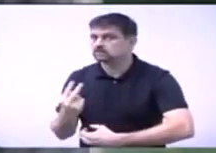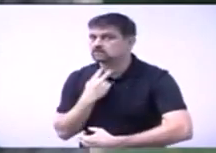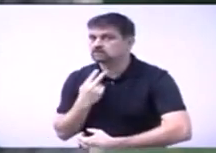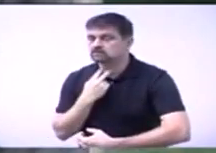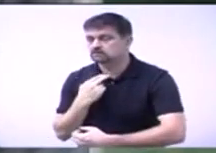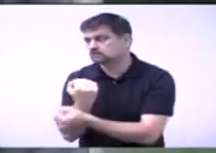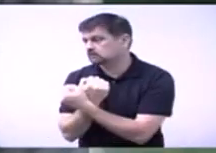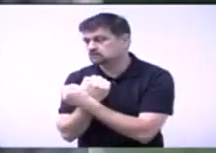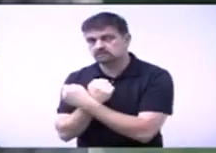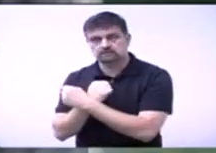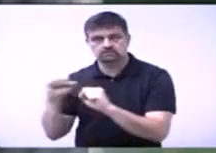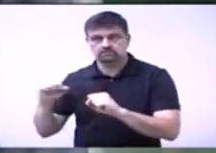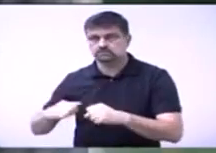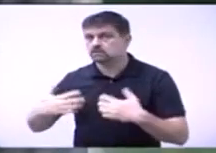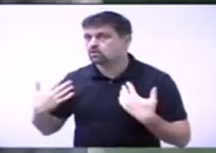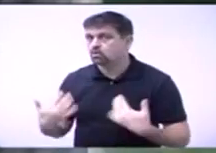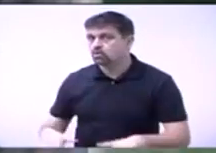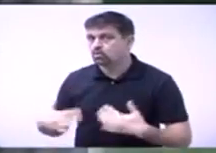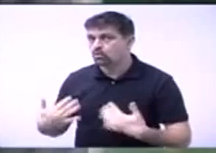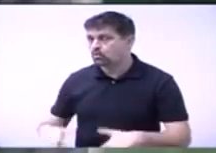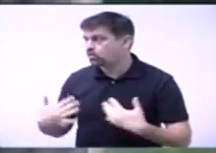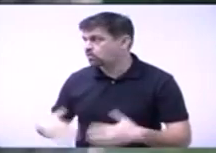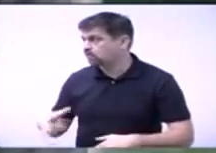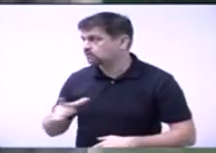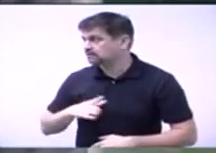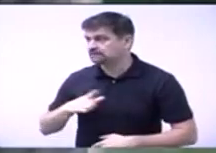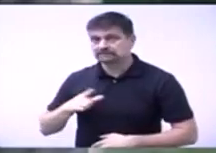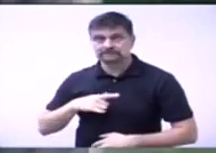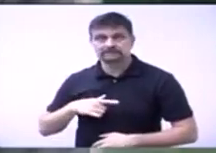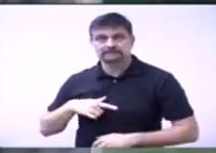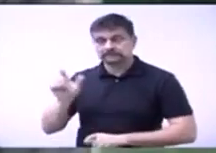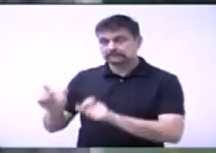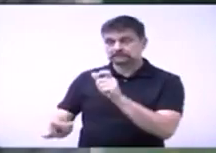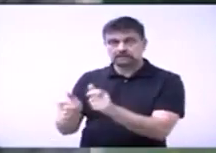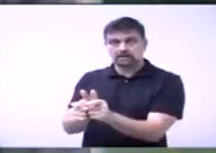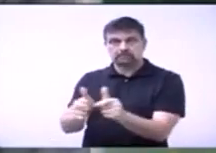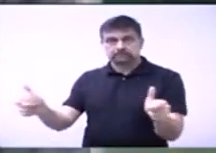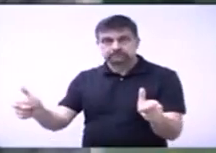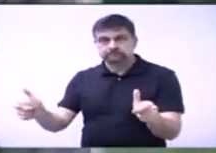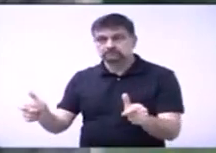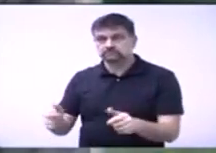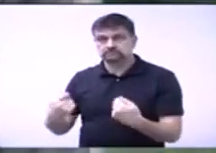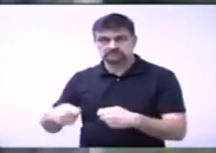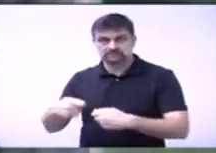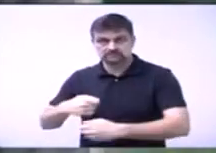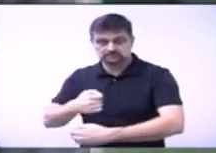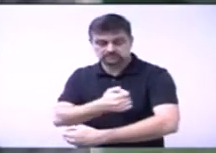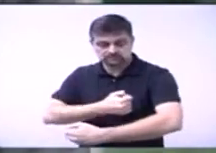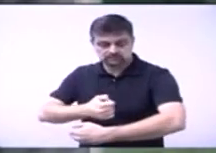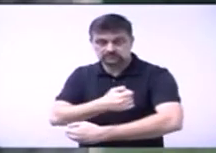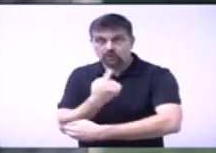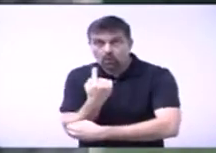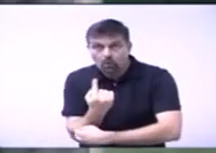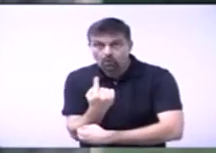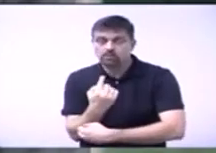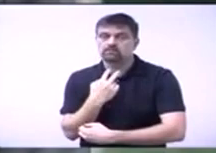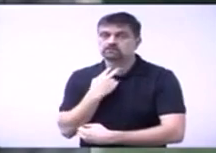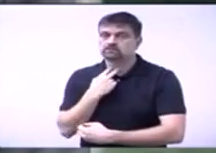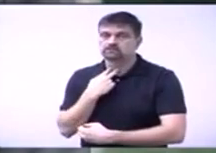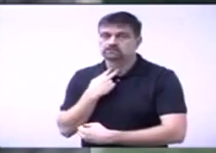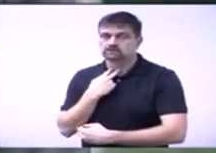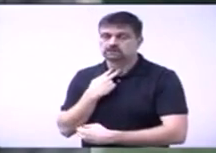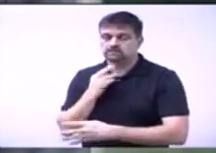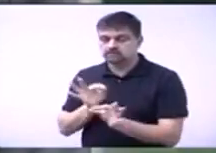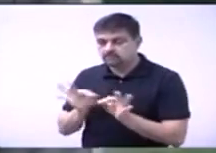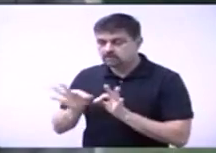como Ferdinando Viacava, que tem esse contingente de pessoas. Então, é um quadro que o cozinheiro acaba